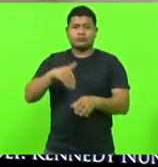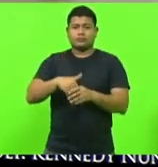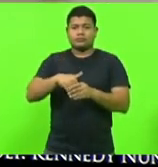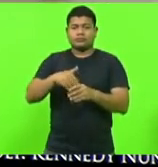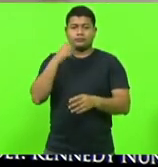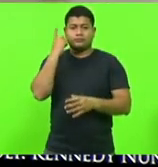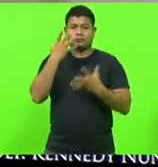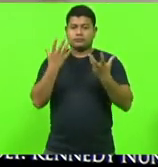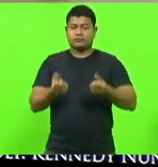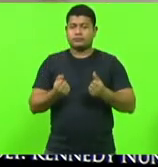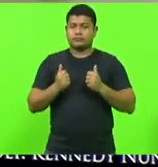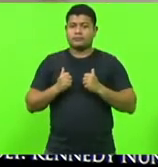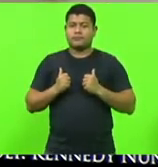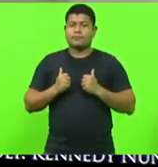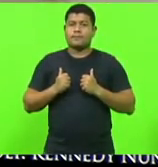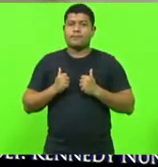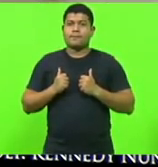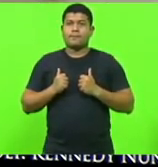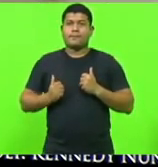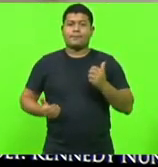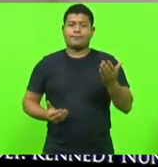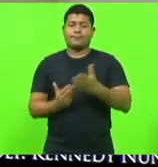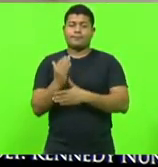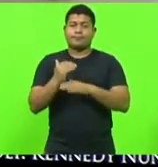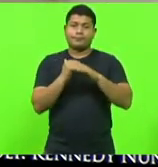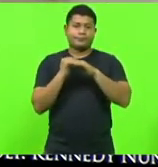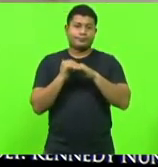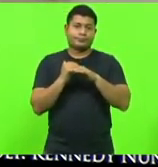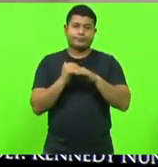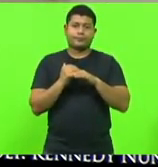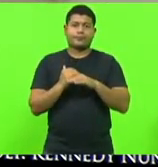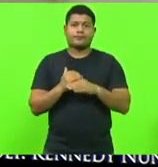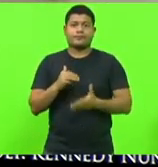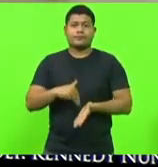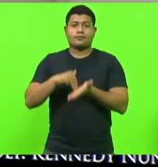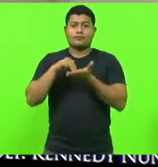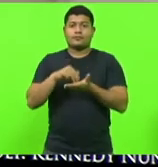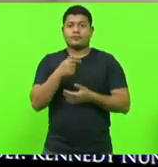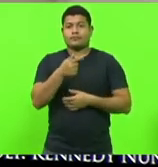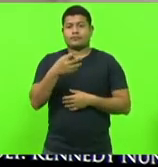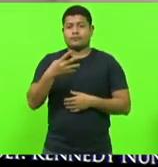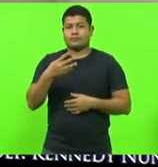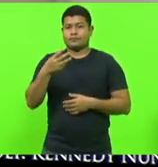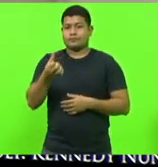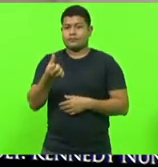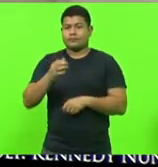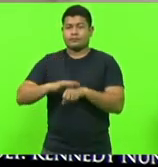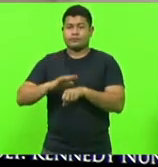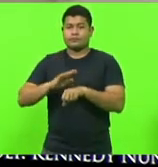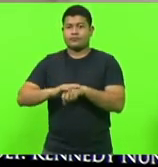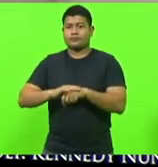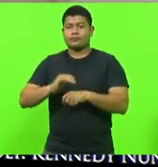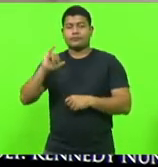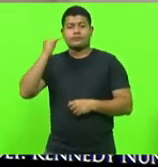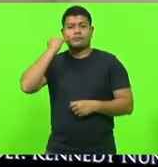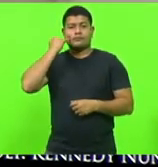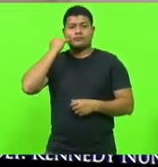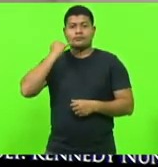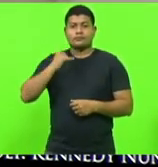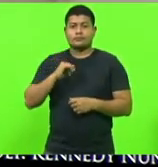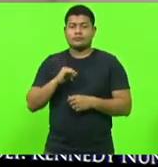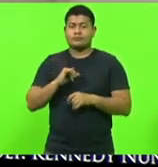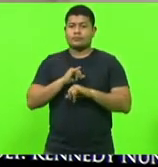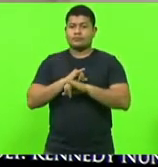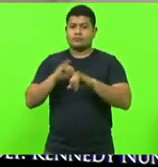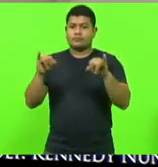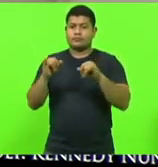aprovam, permaneçam como se encontram. Aprovado por unanimidade. Moção 746, autor deputado Gessé Lopes. Manifestando aos